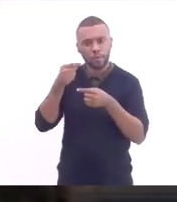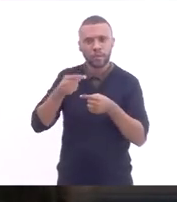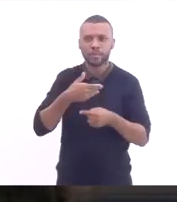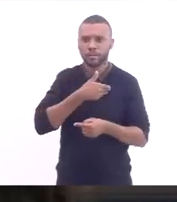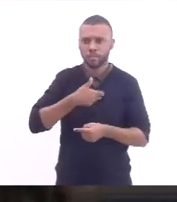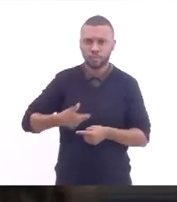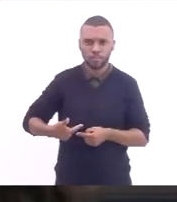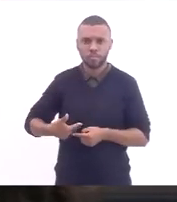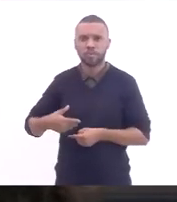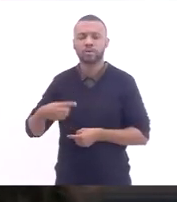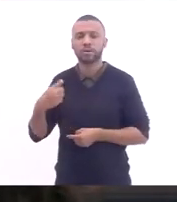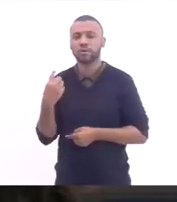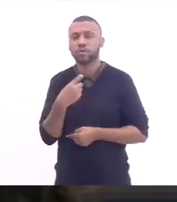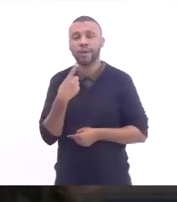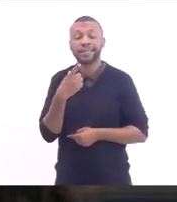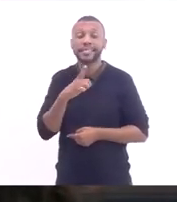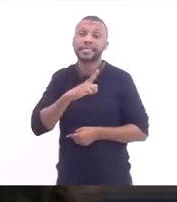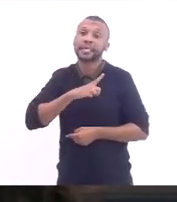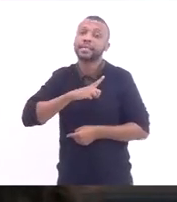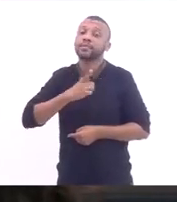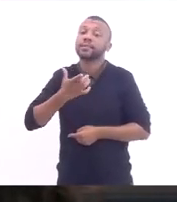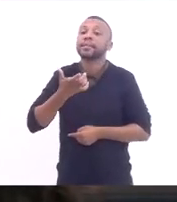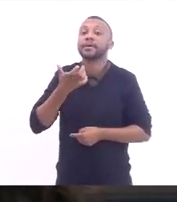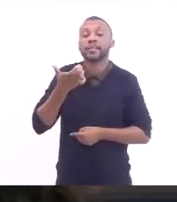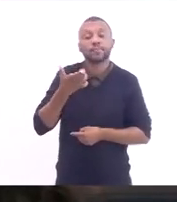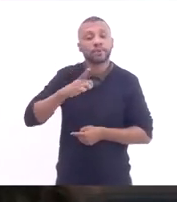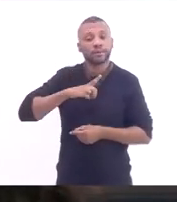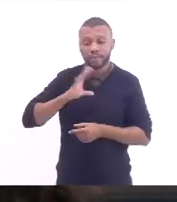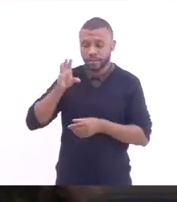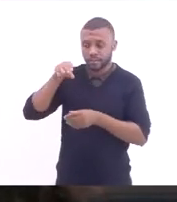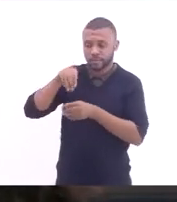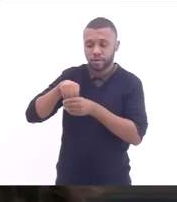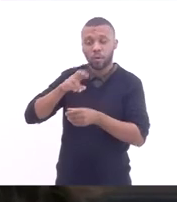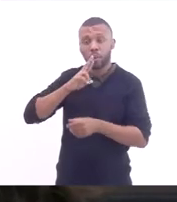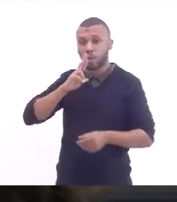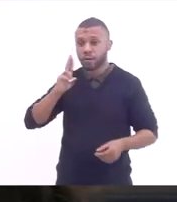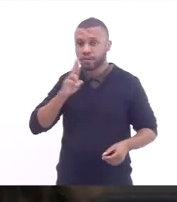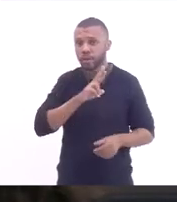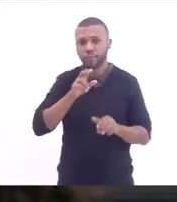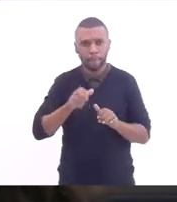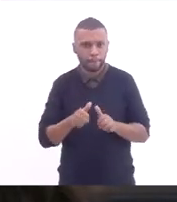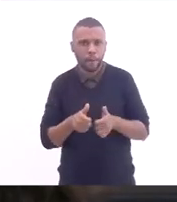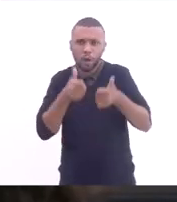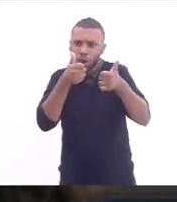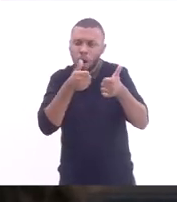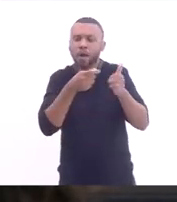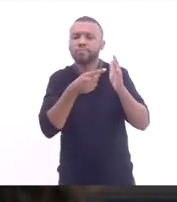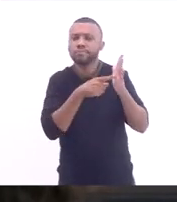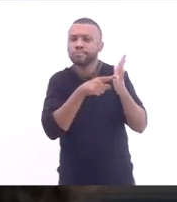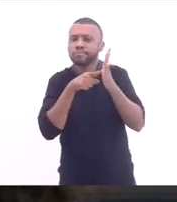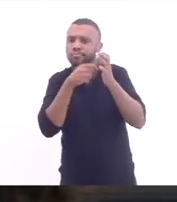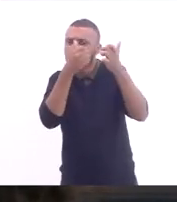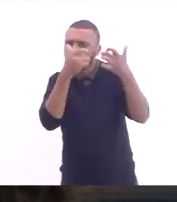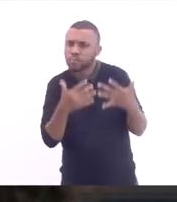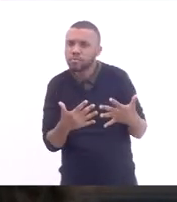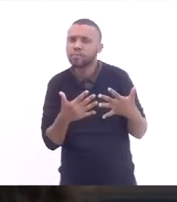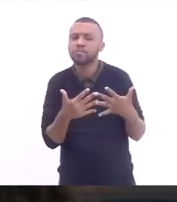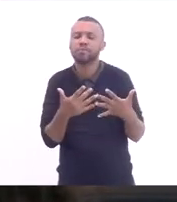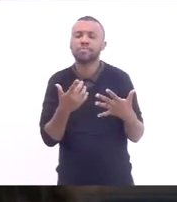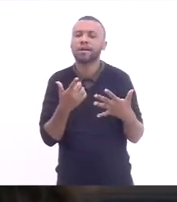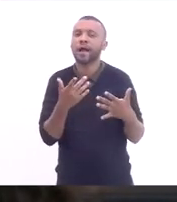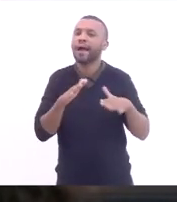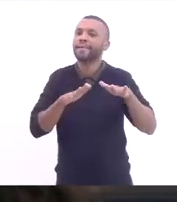públicas que nós queríamos, gostaríamos que tivesse um resultado melhor a ser apresentado, não são